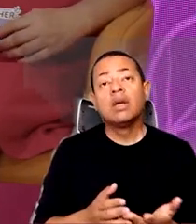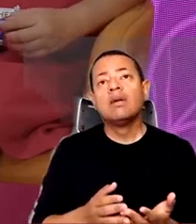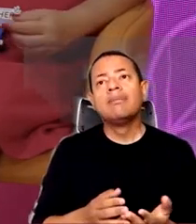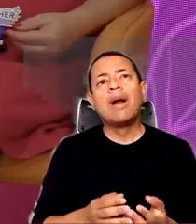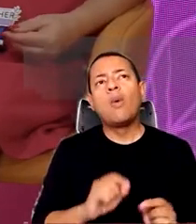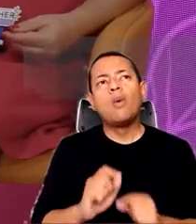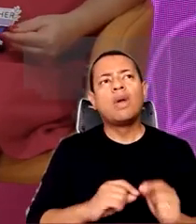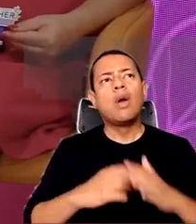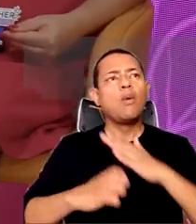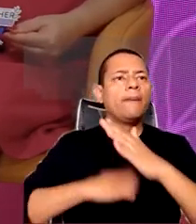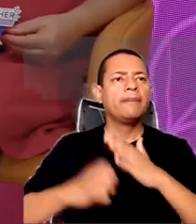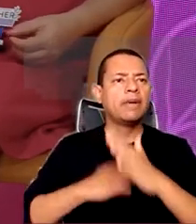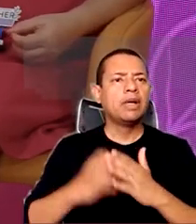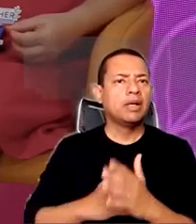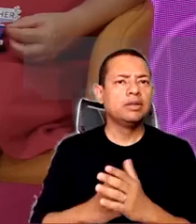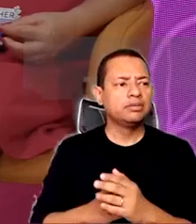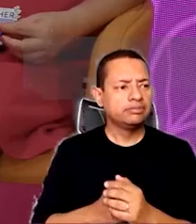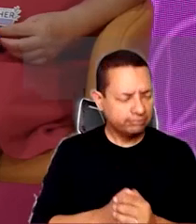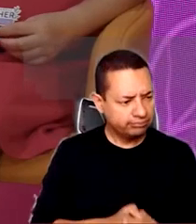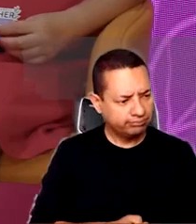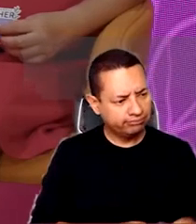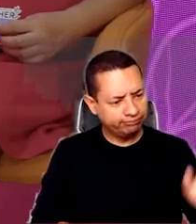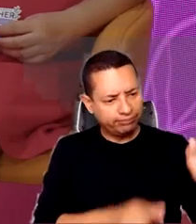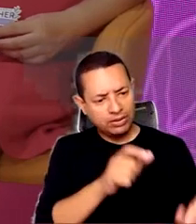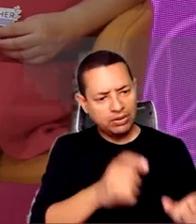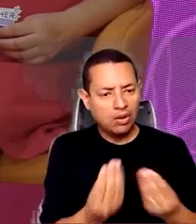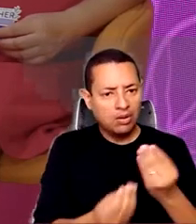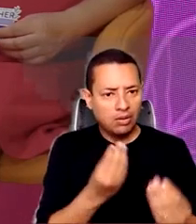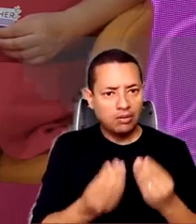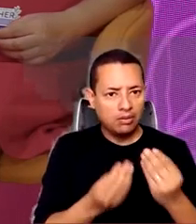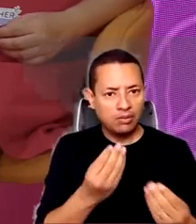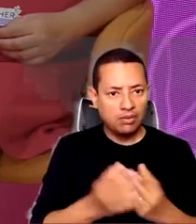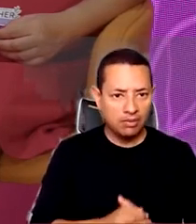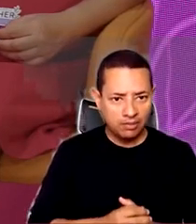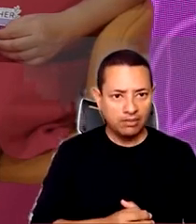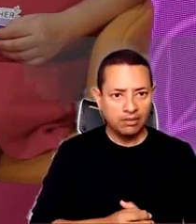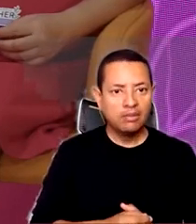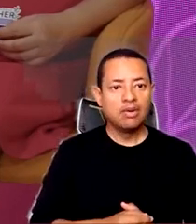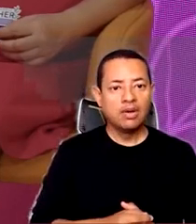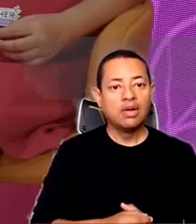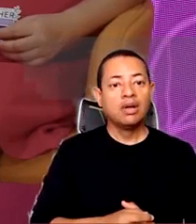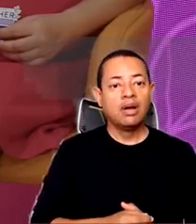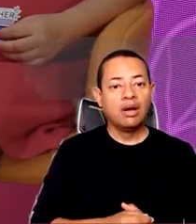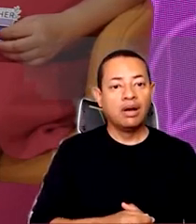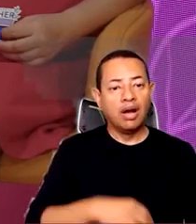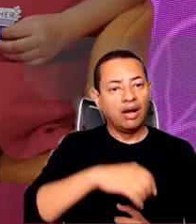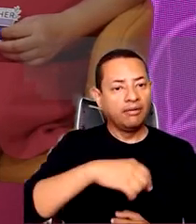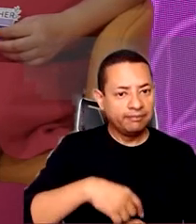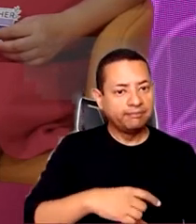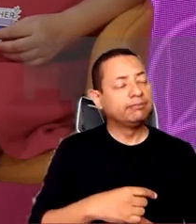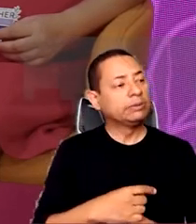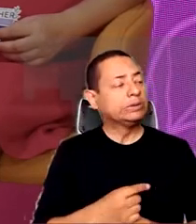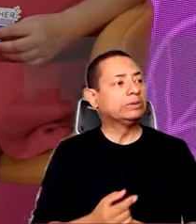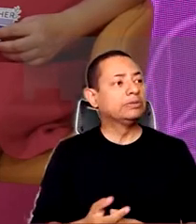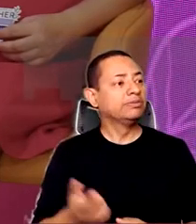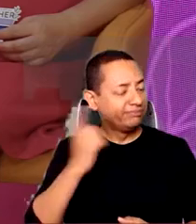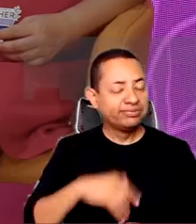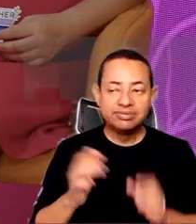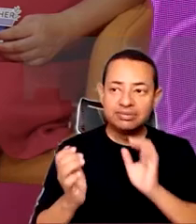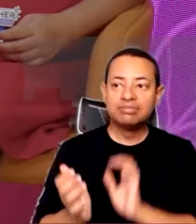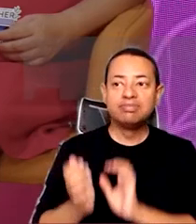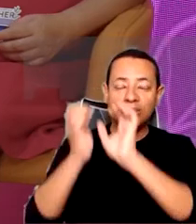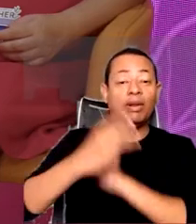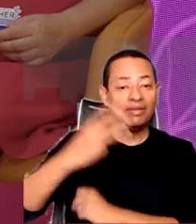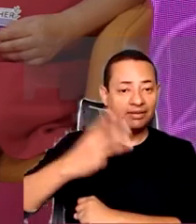todo um programa do que seria uma empresa como seriam os produtos fui participar de um Startup Weekend no meio de um turbilhão eu Peg terce terceiro